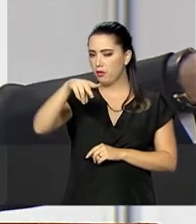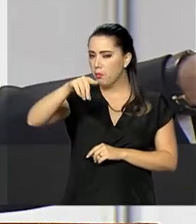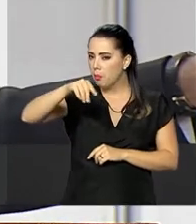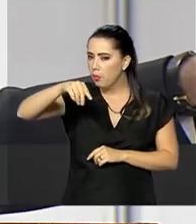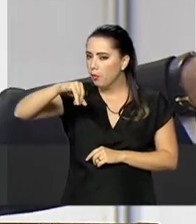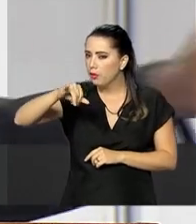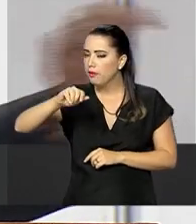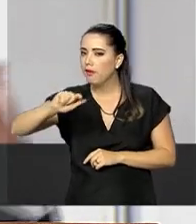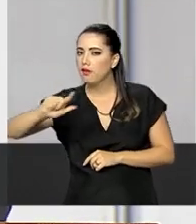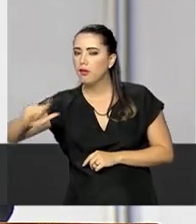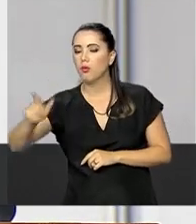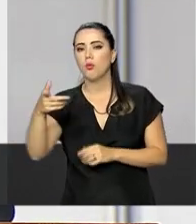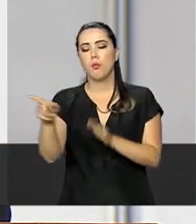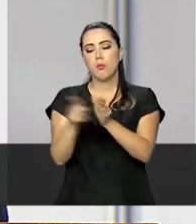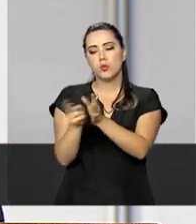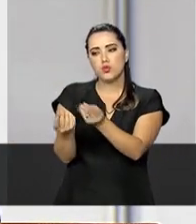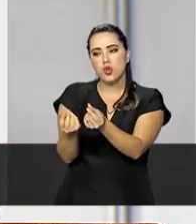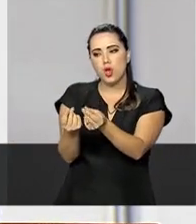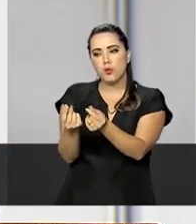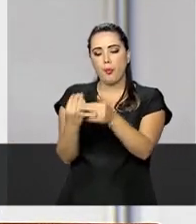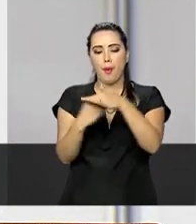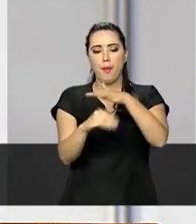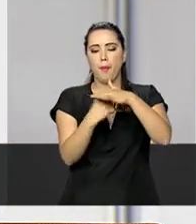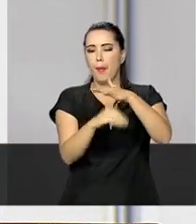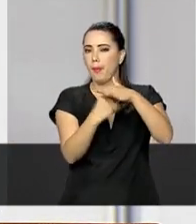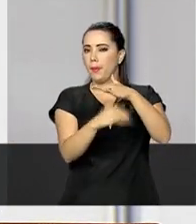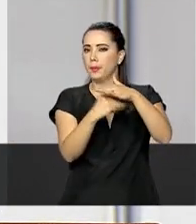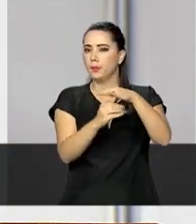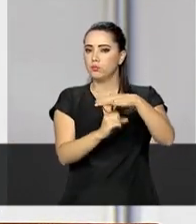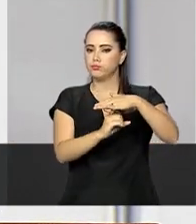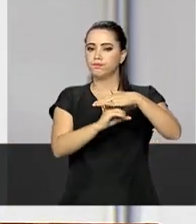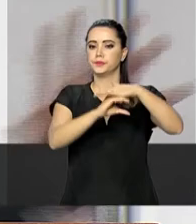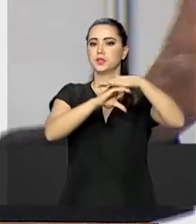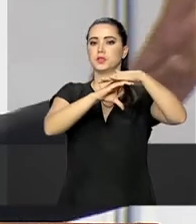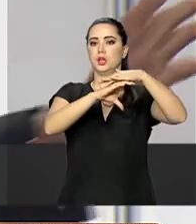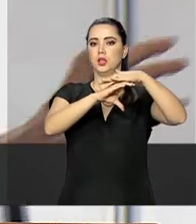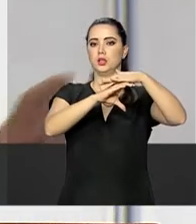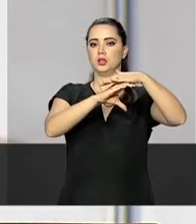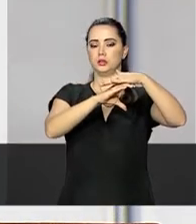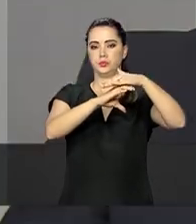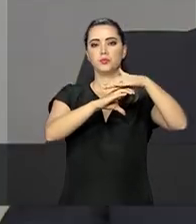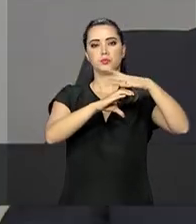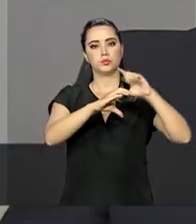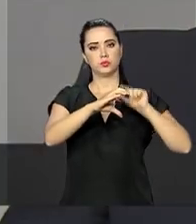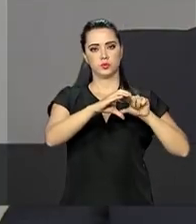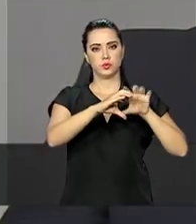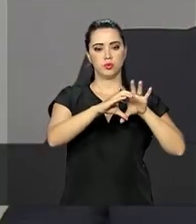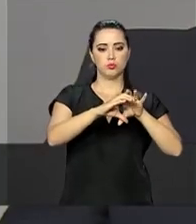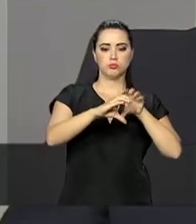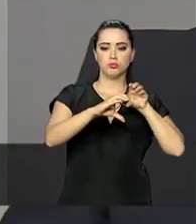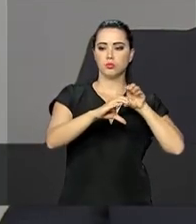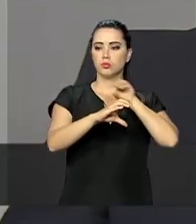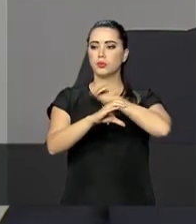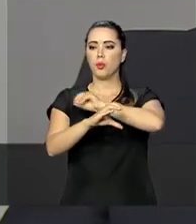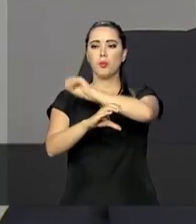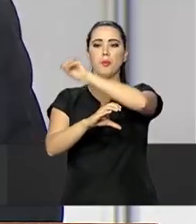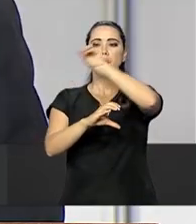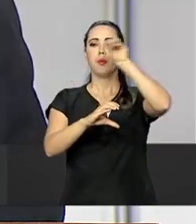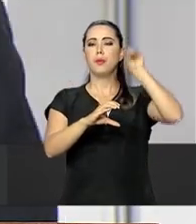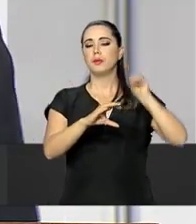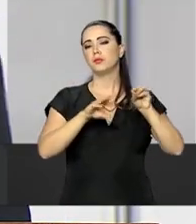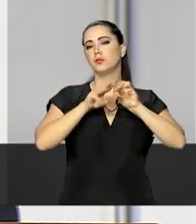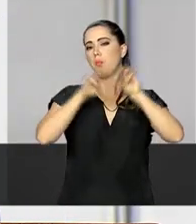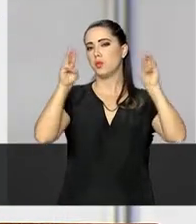esta própria criação da associação brasileira agência brasileira de de museus já